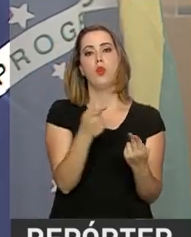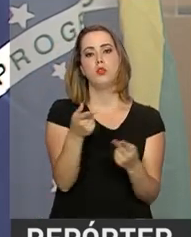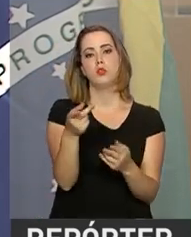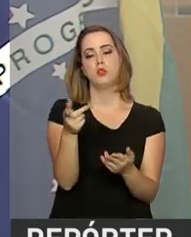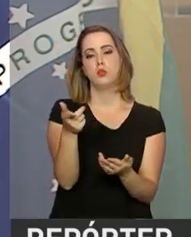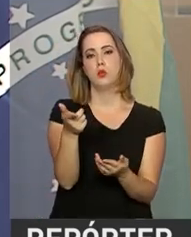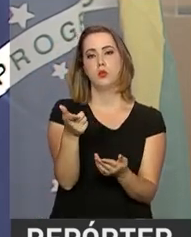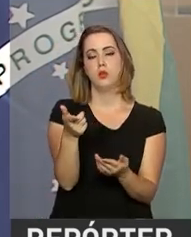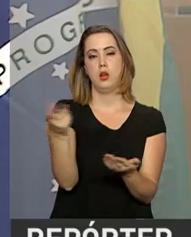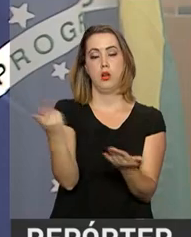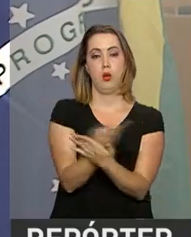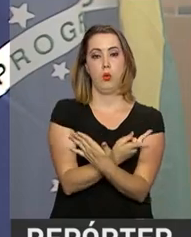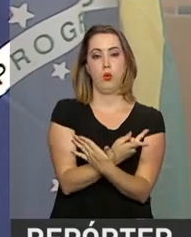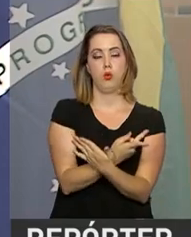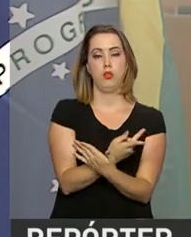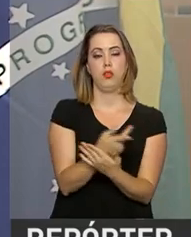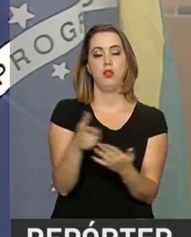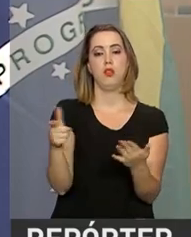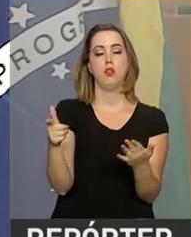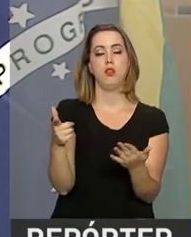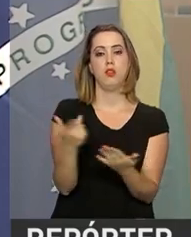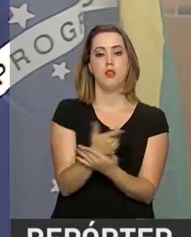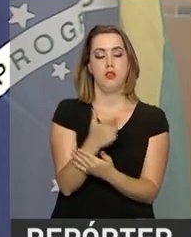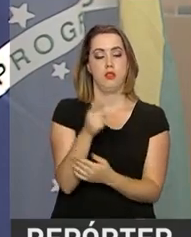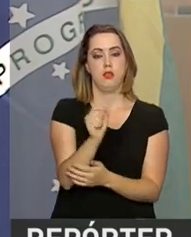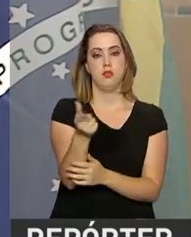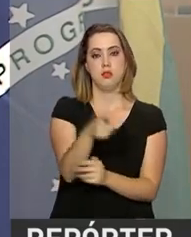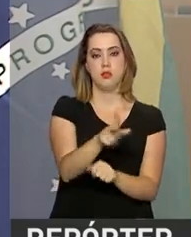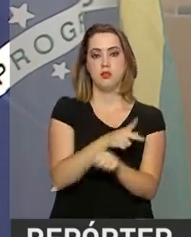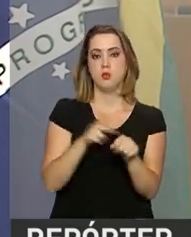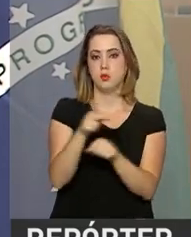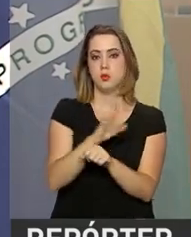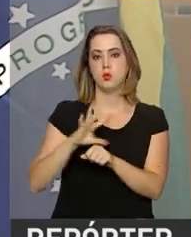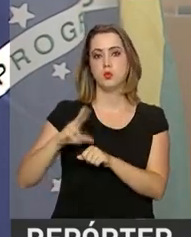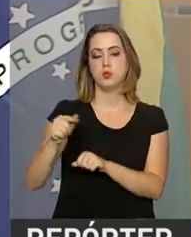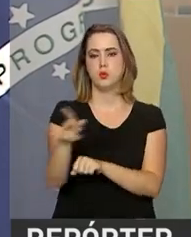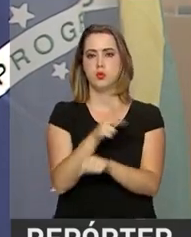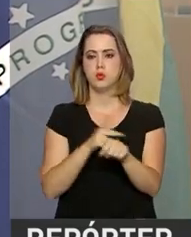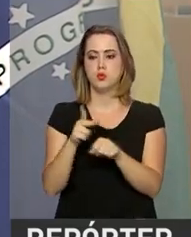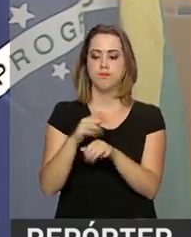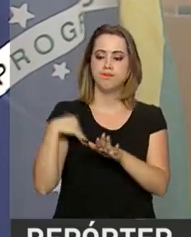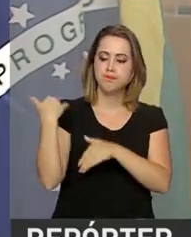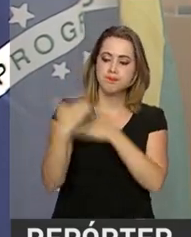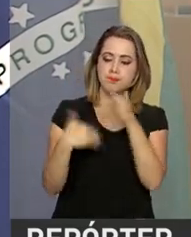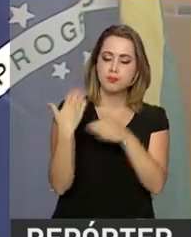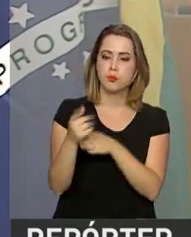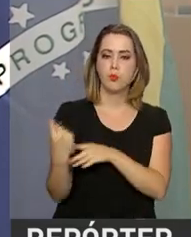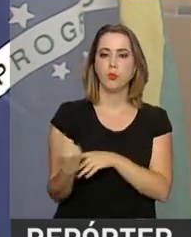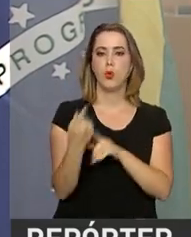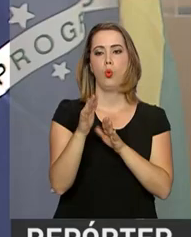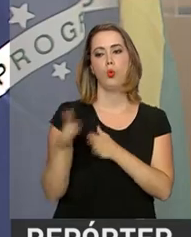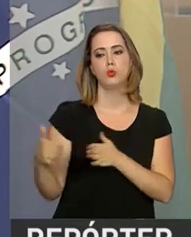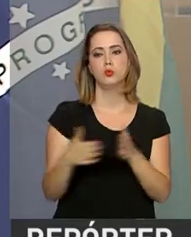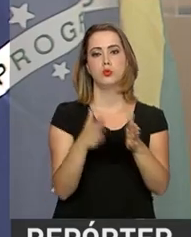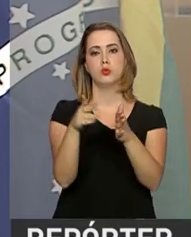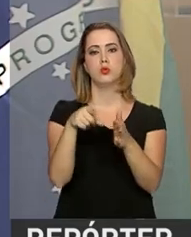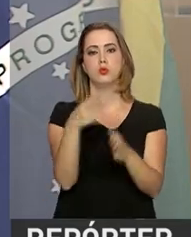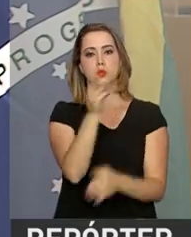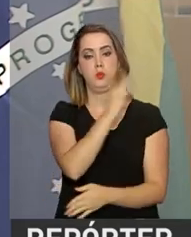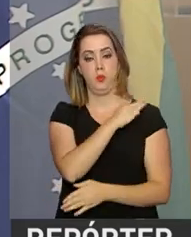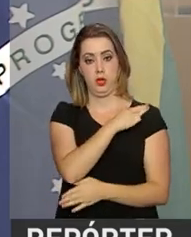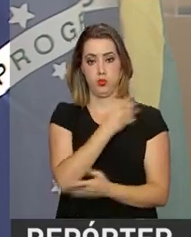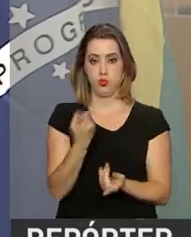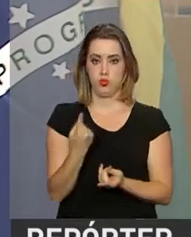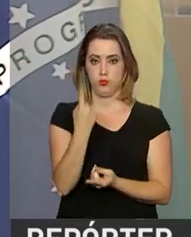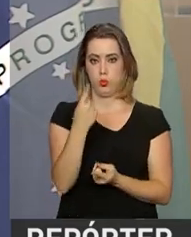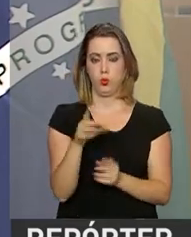maior parte do mundo eu diria todo mundo desenvolvido e em desenvolvimento caminhou nessa direção na questão da Educação de nível médio